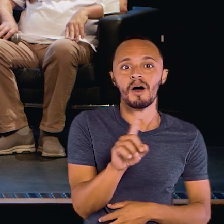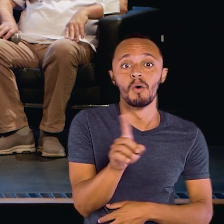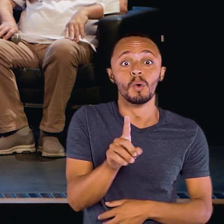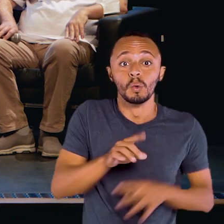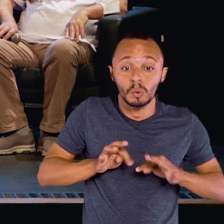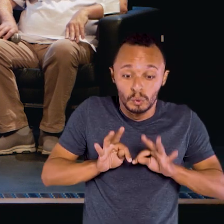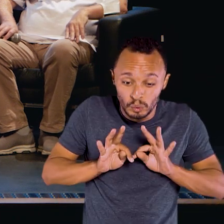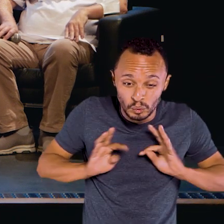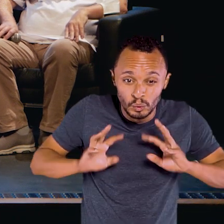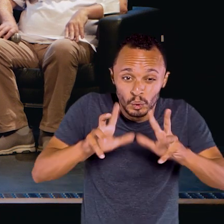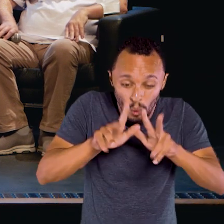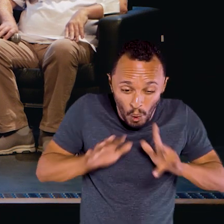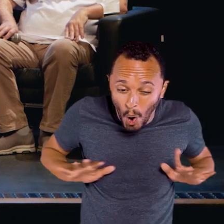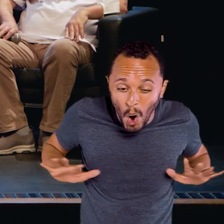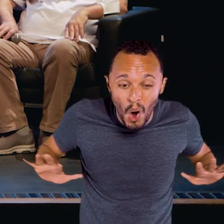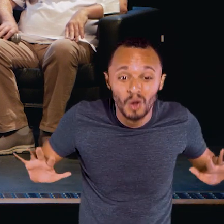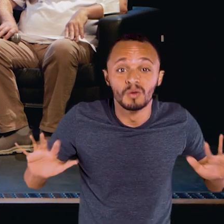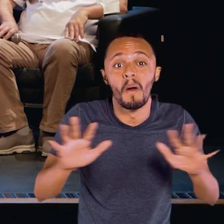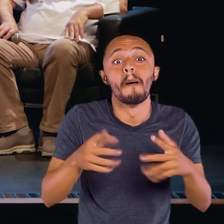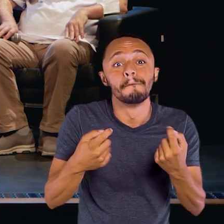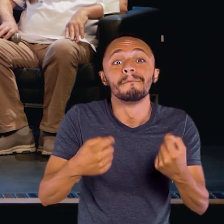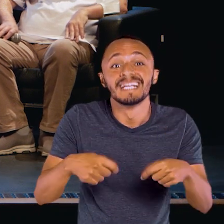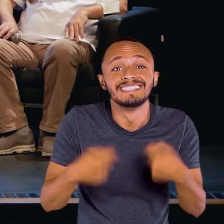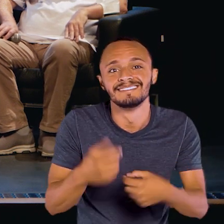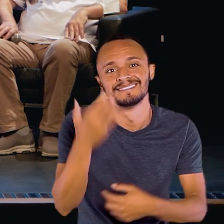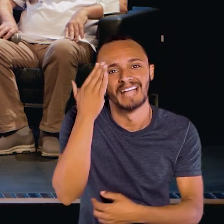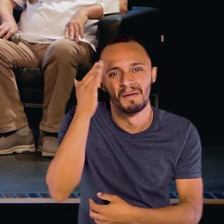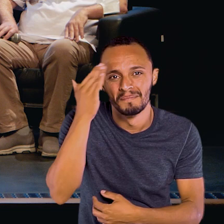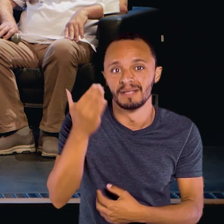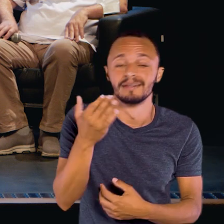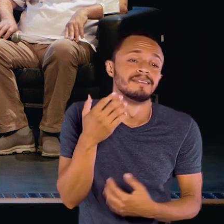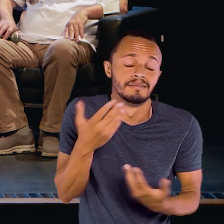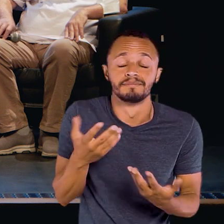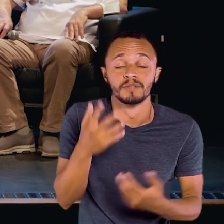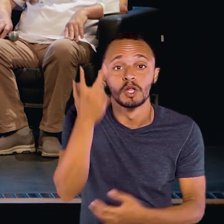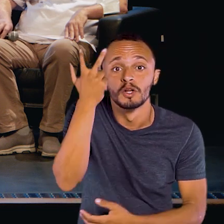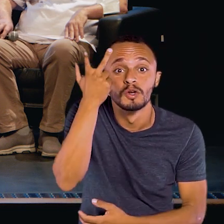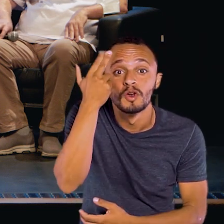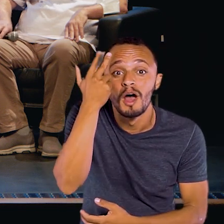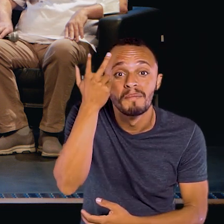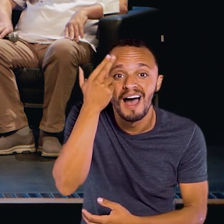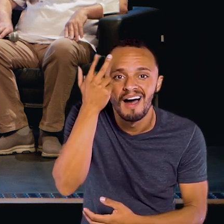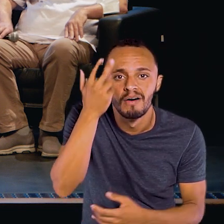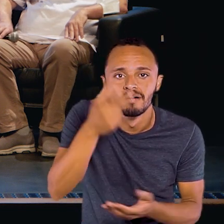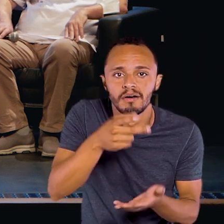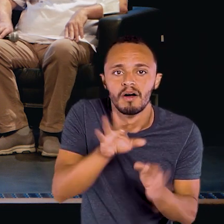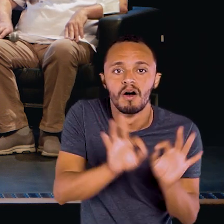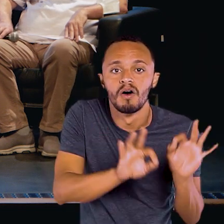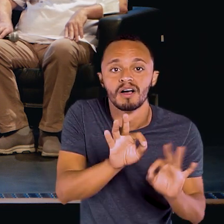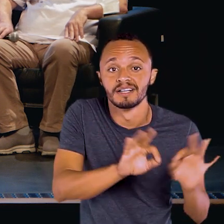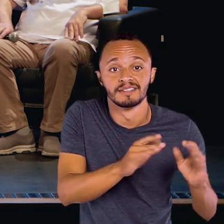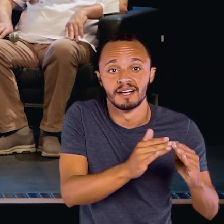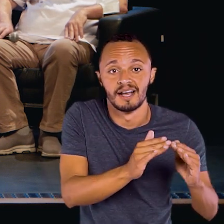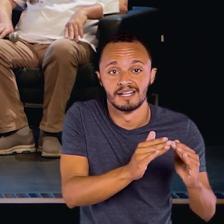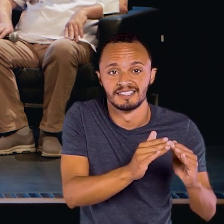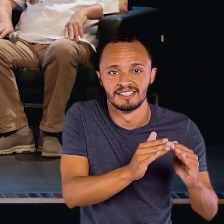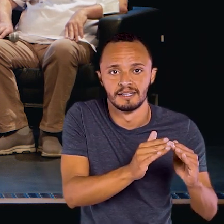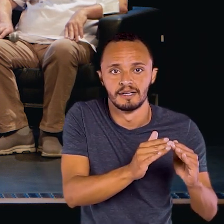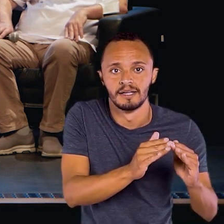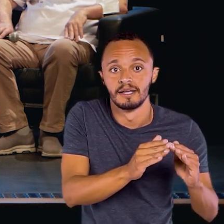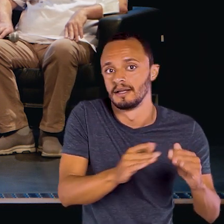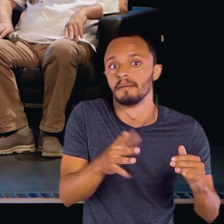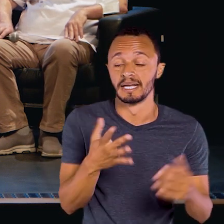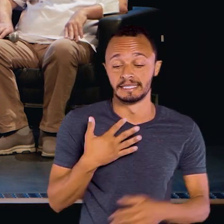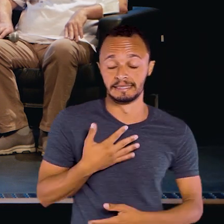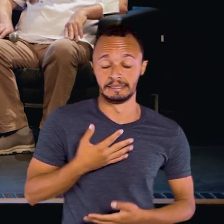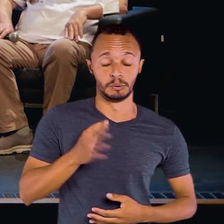vida. Né? E isso, esta elite que nada faz, que passa a vida tomando chá,